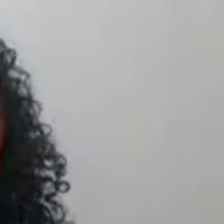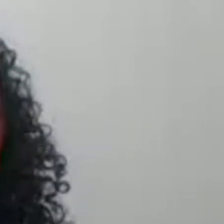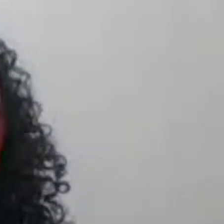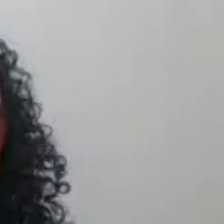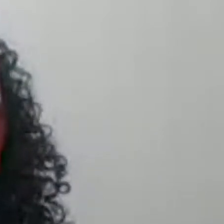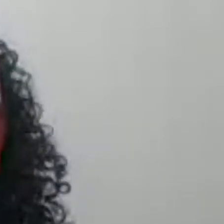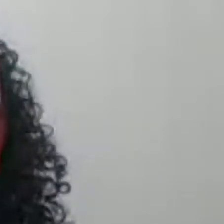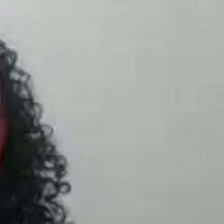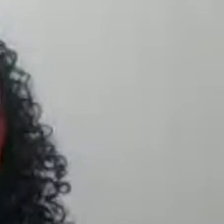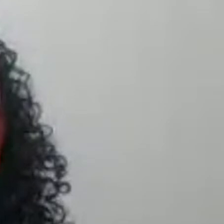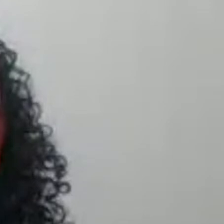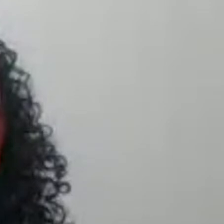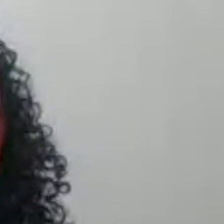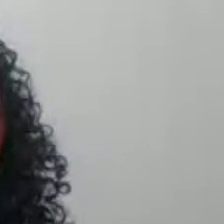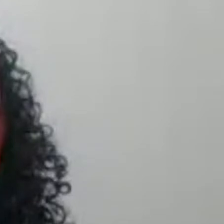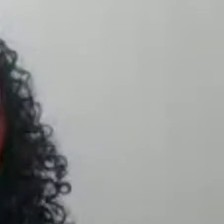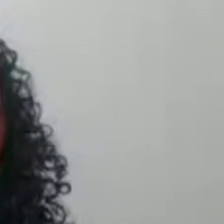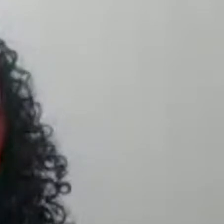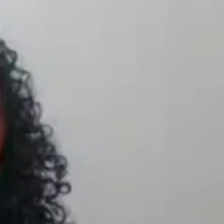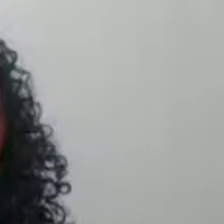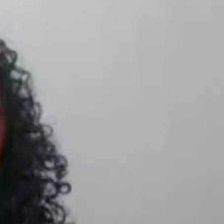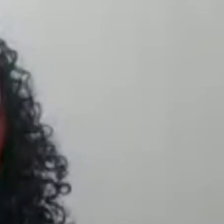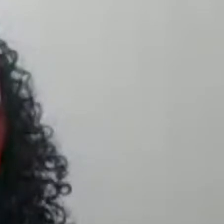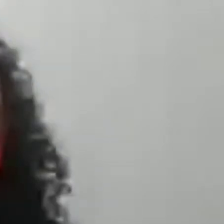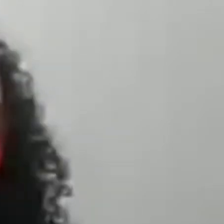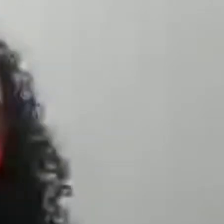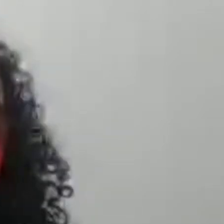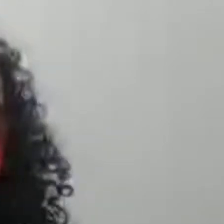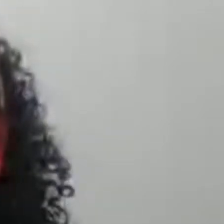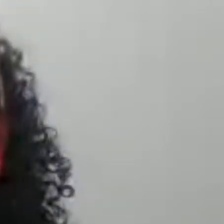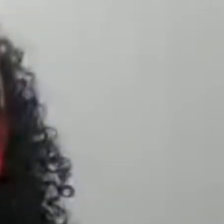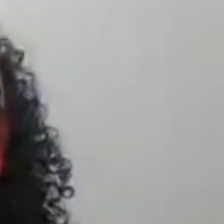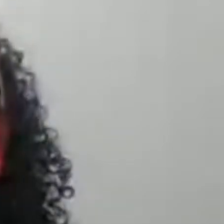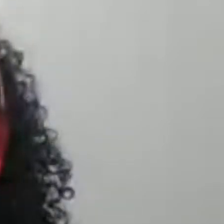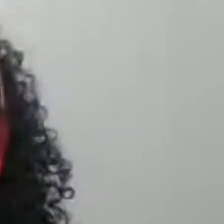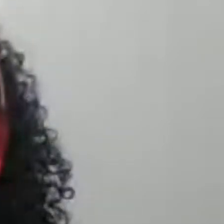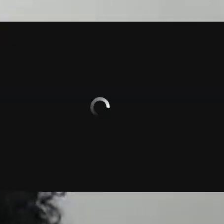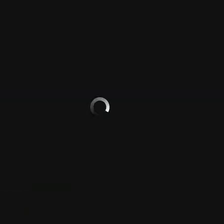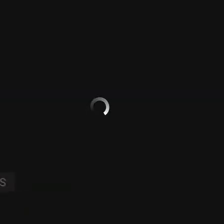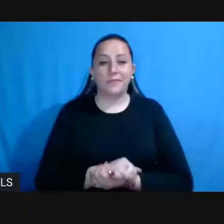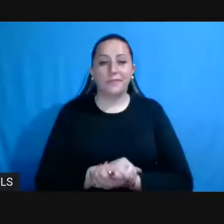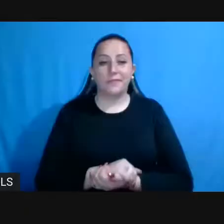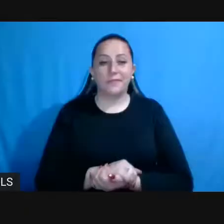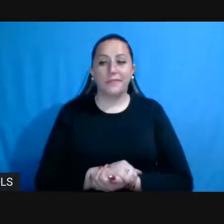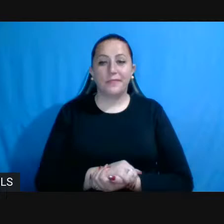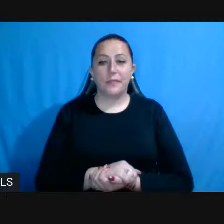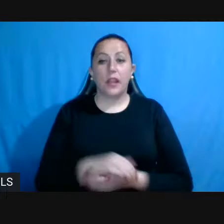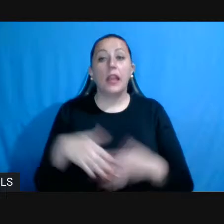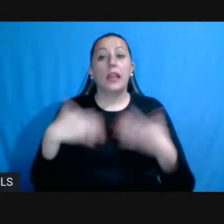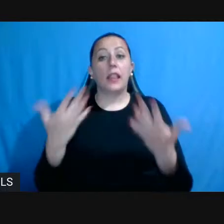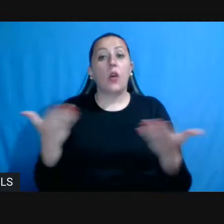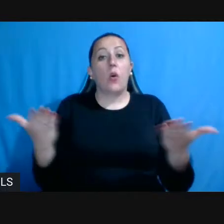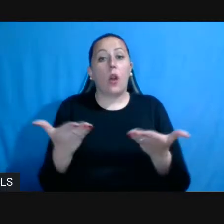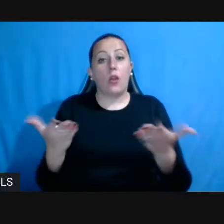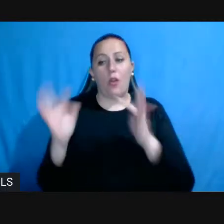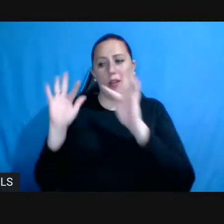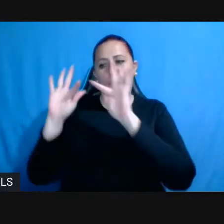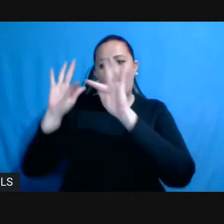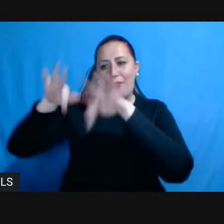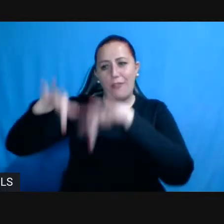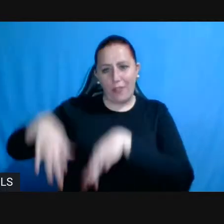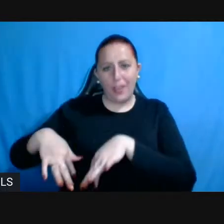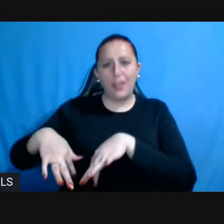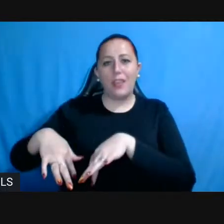Bom, depois desse momento emocionante que abrilhantou a nossa noite, das produções dos nossos